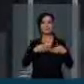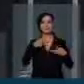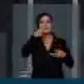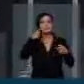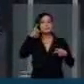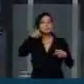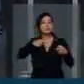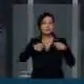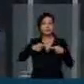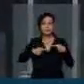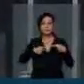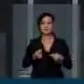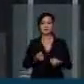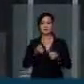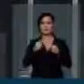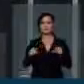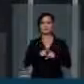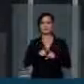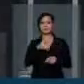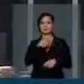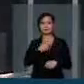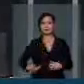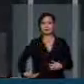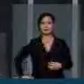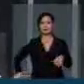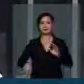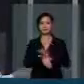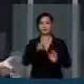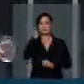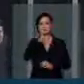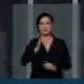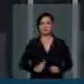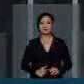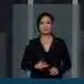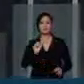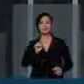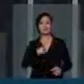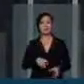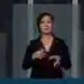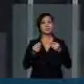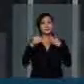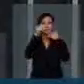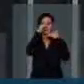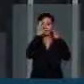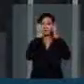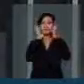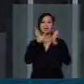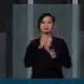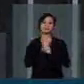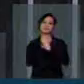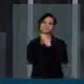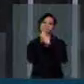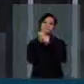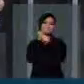governabilidade conservadora que o Brasil tem há muitos anos e há muitos governos.